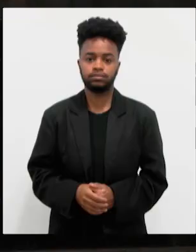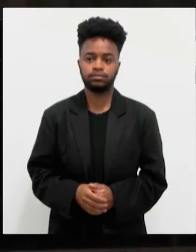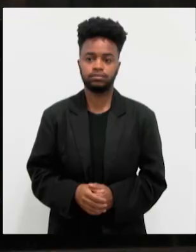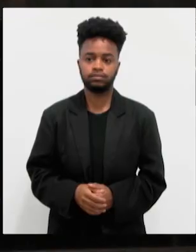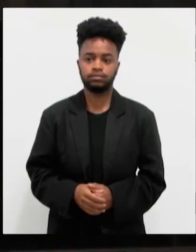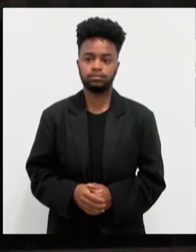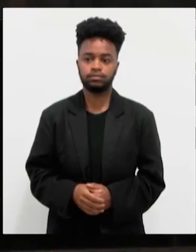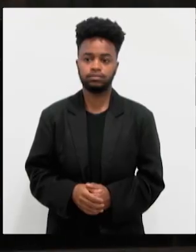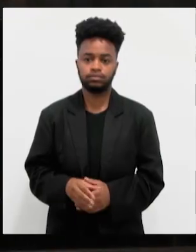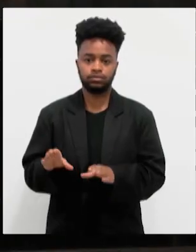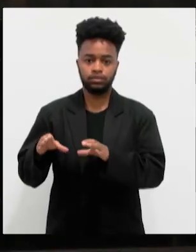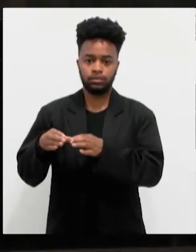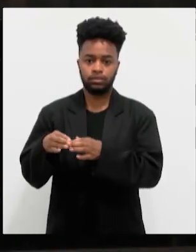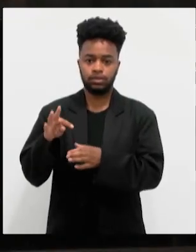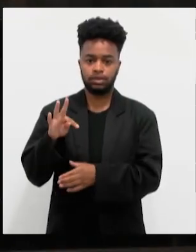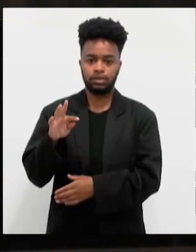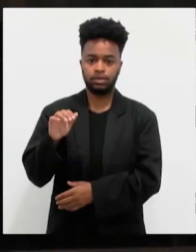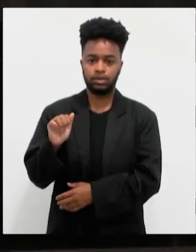Taquigrafia,